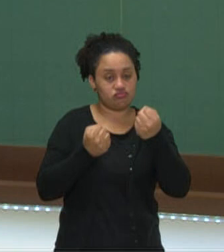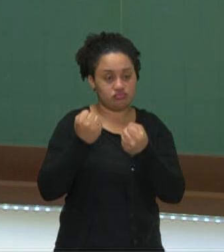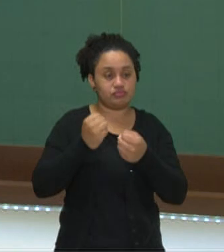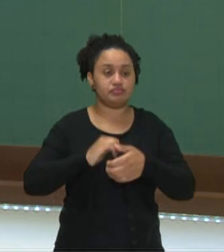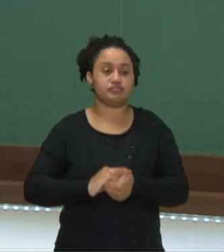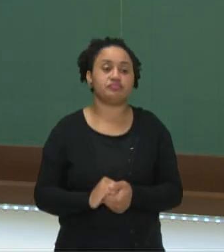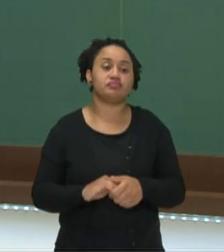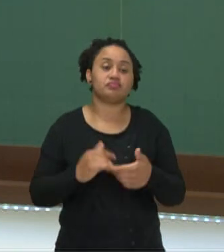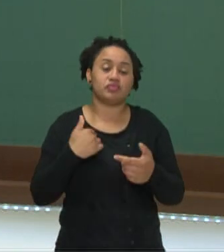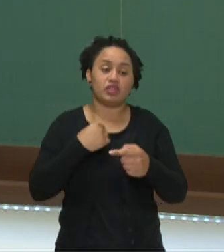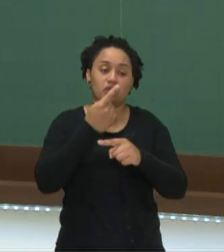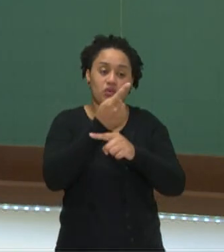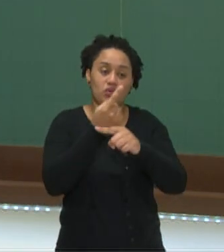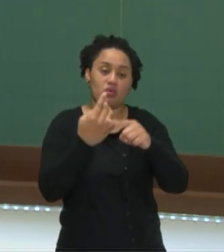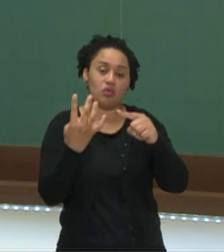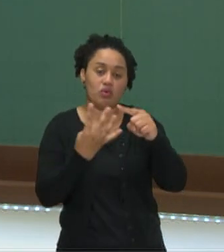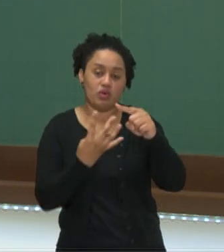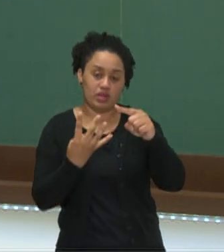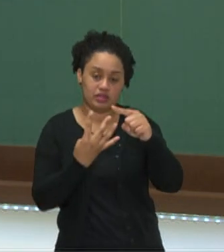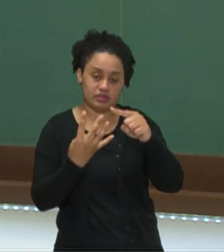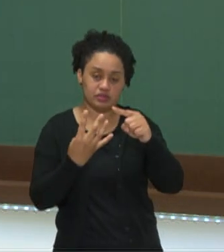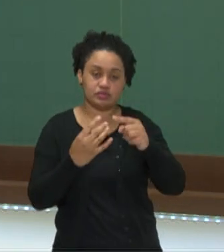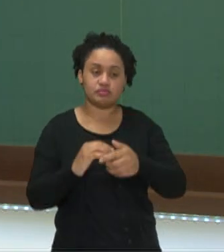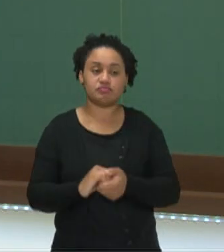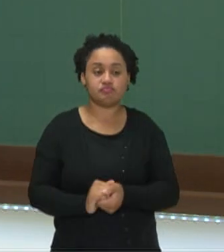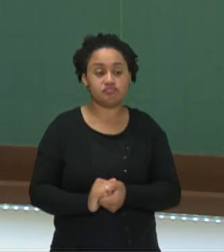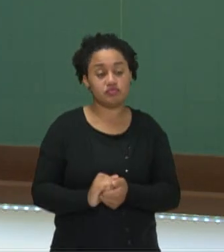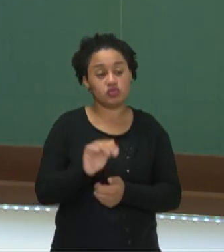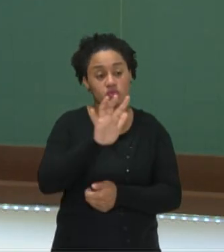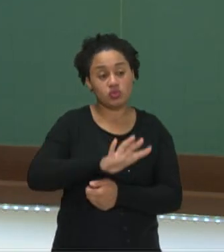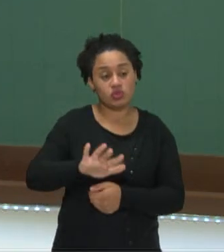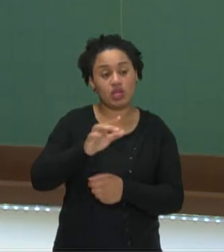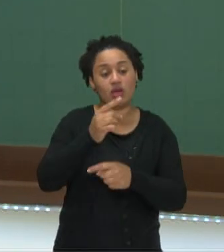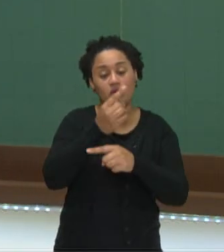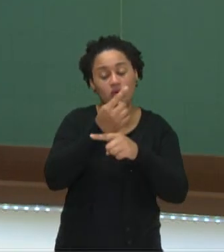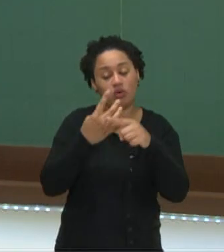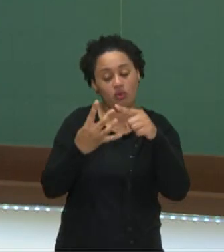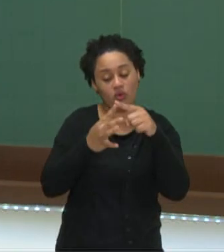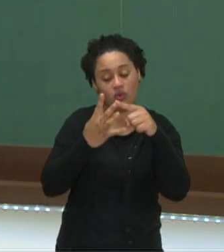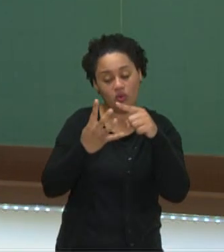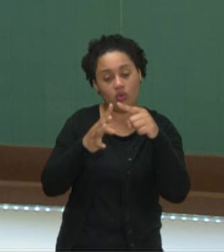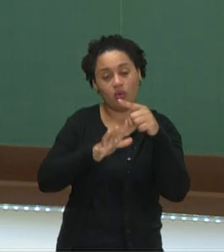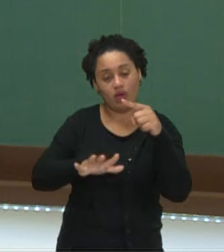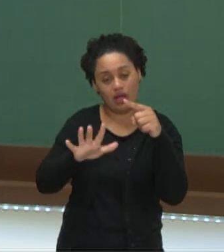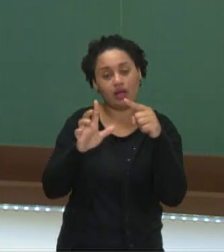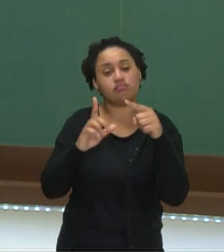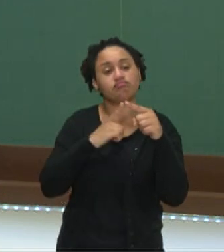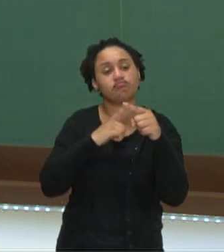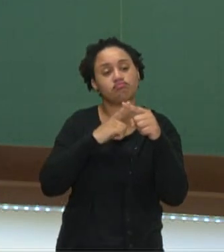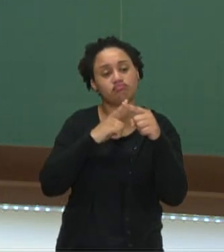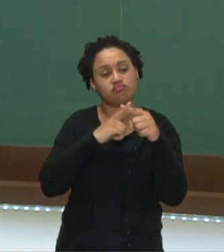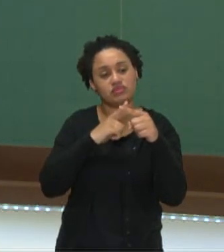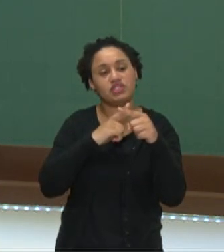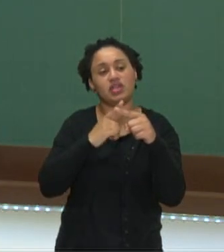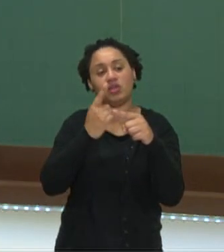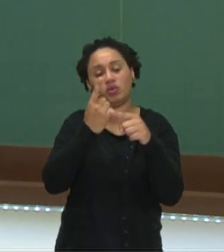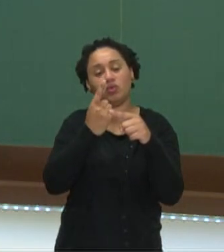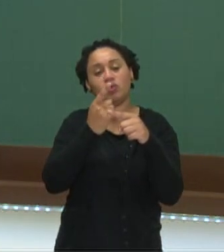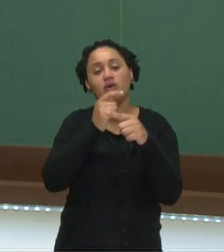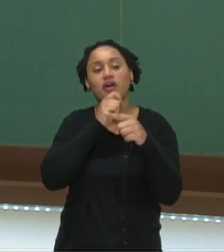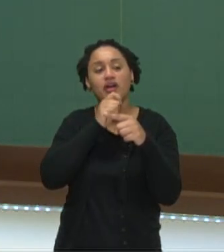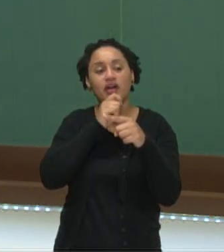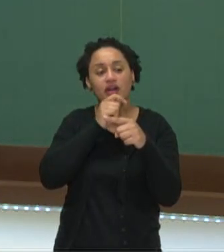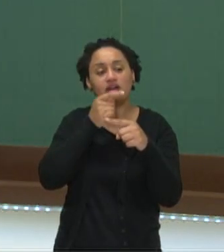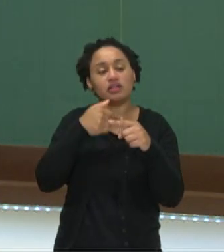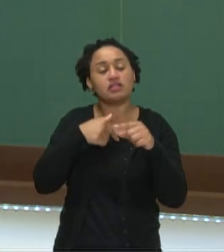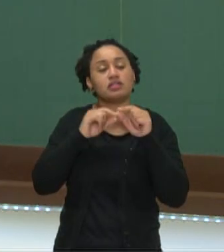Então, seria a fração 1 sobre 4. Então, de um total de 4 partes, sobrou uma parte de combustível,